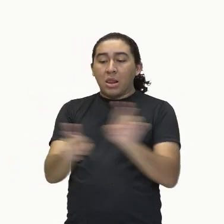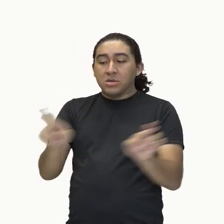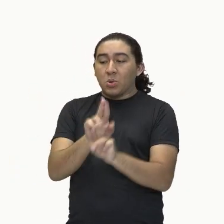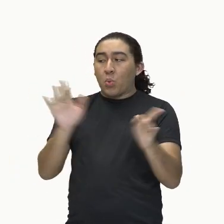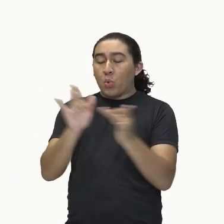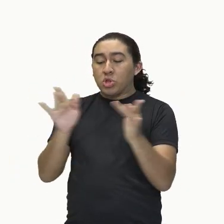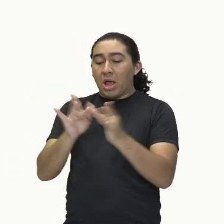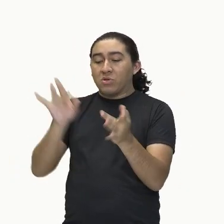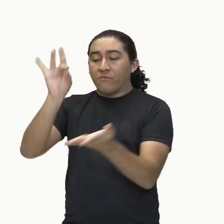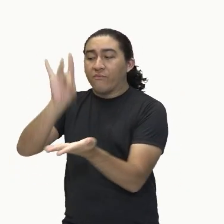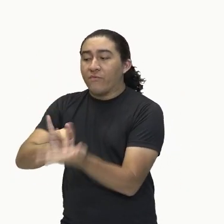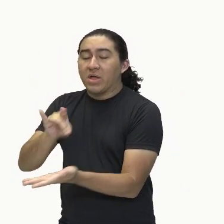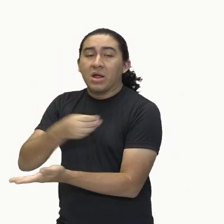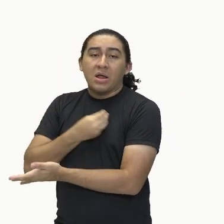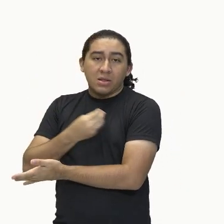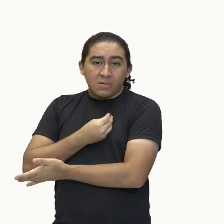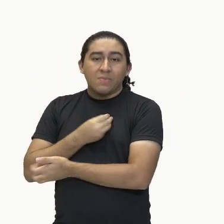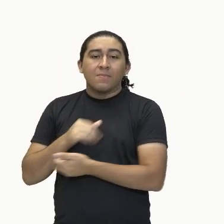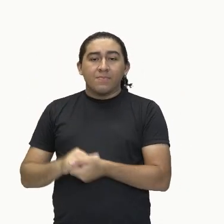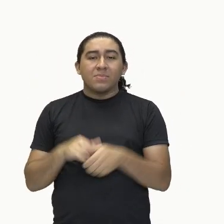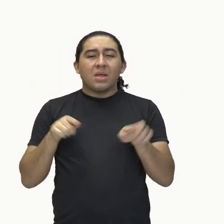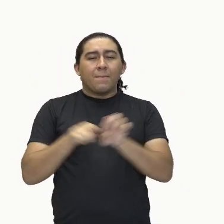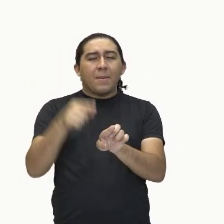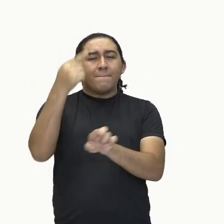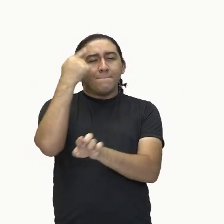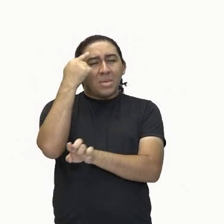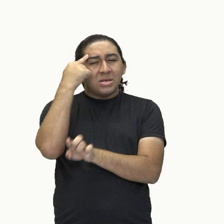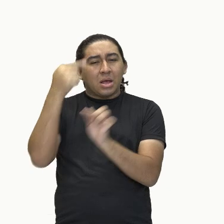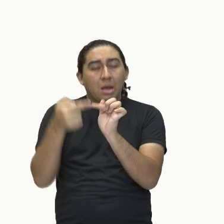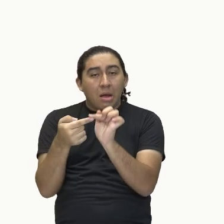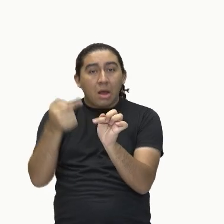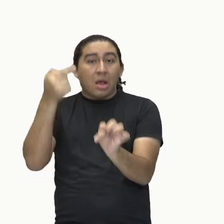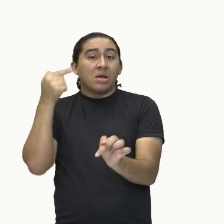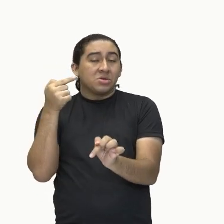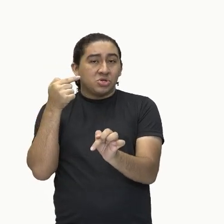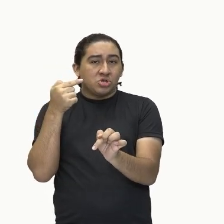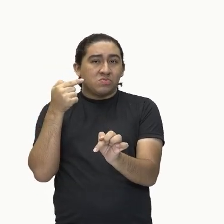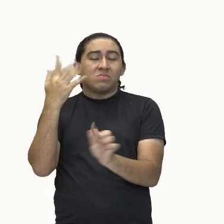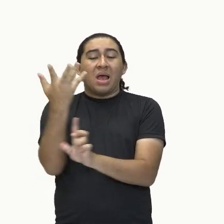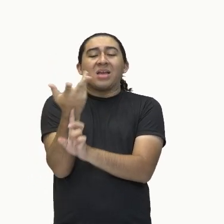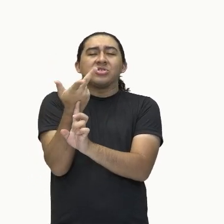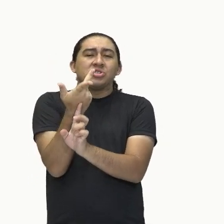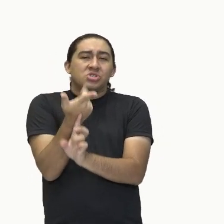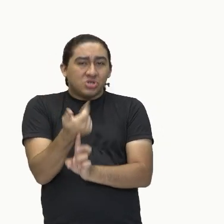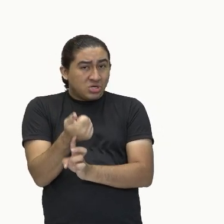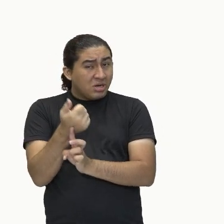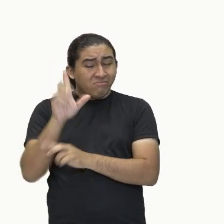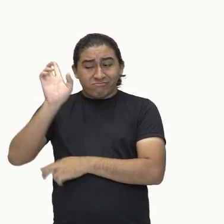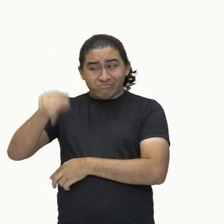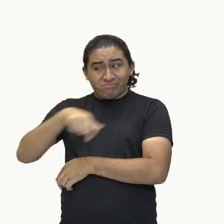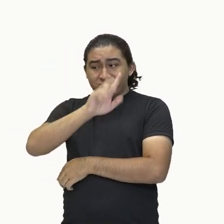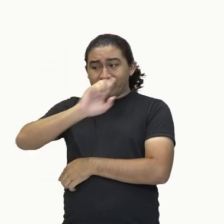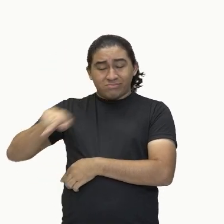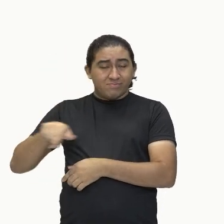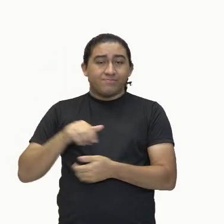negava a premeditação do processo de criação da composição artística.